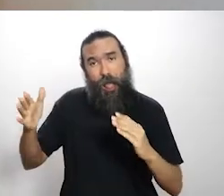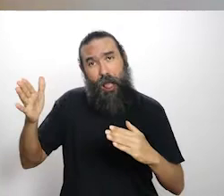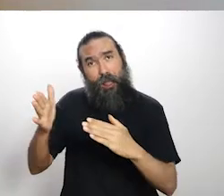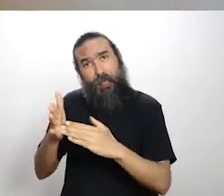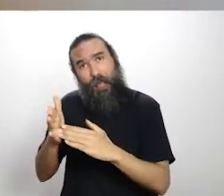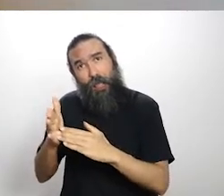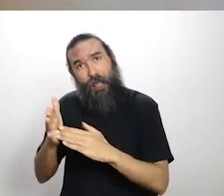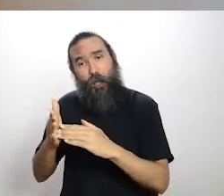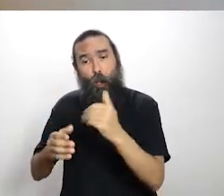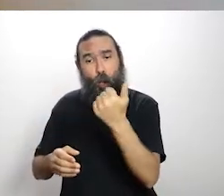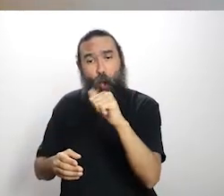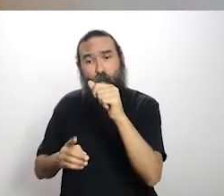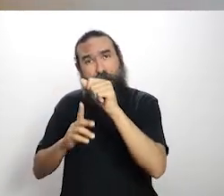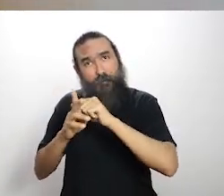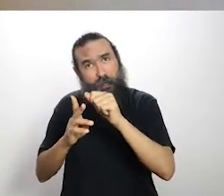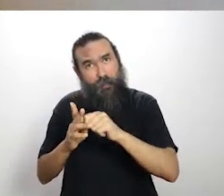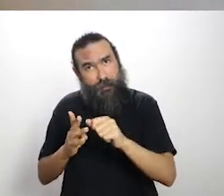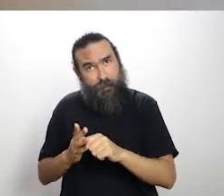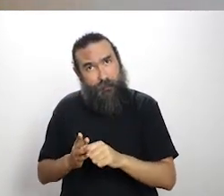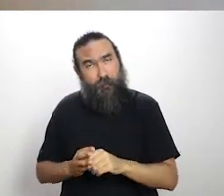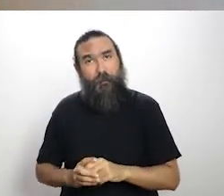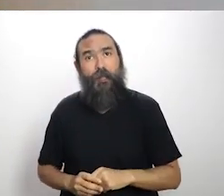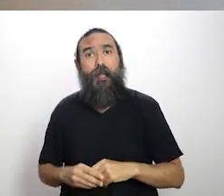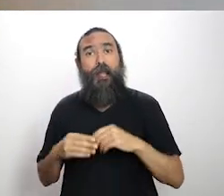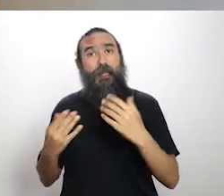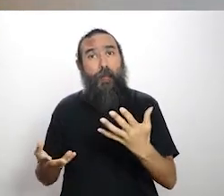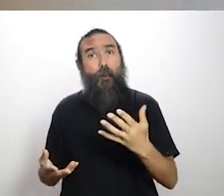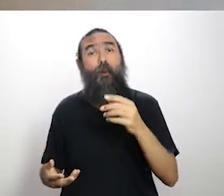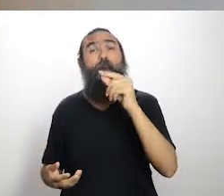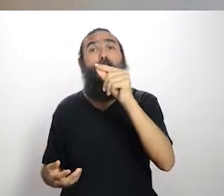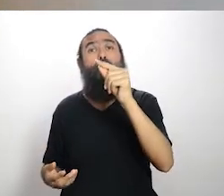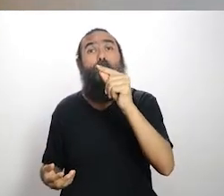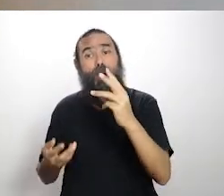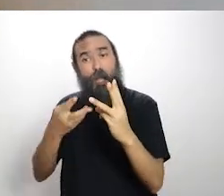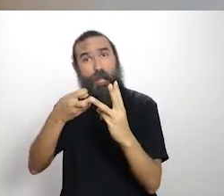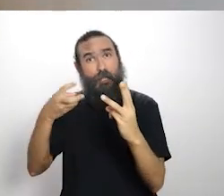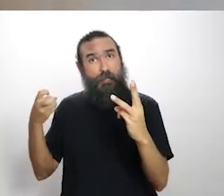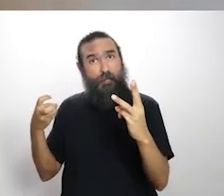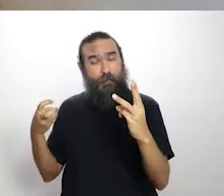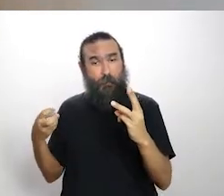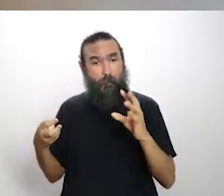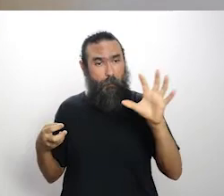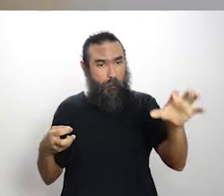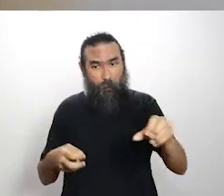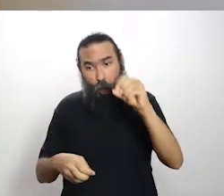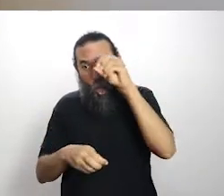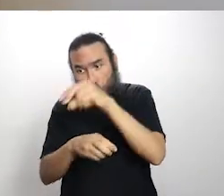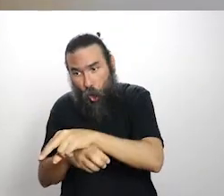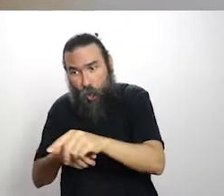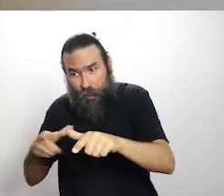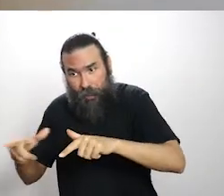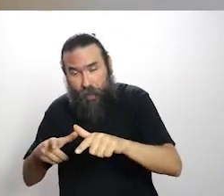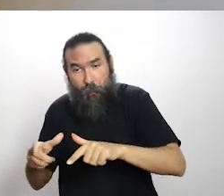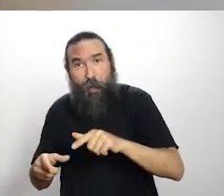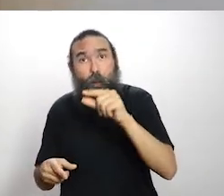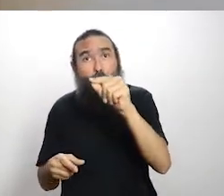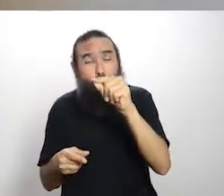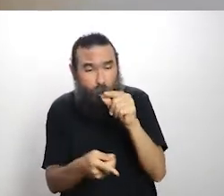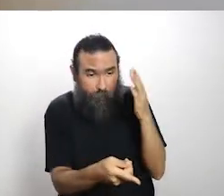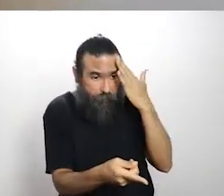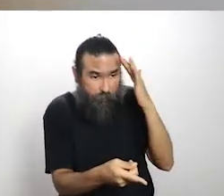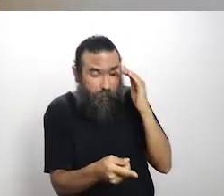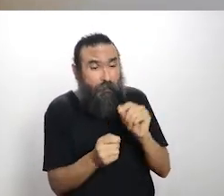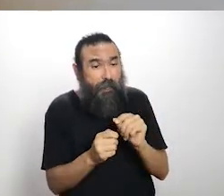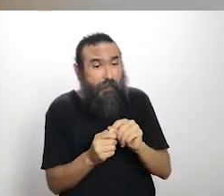os educadores, eles são contratados pelo currículo deles que eles têm de base. Então, sabe fazer uma